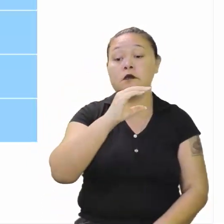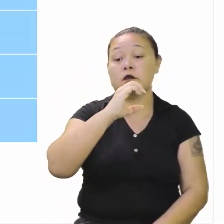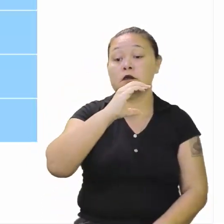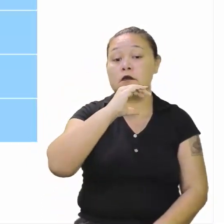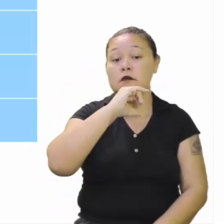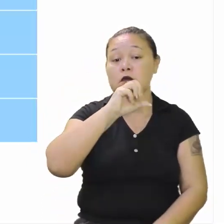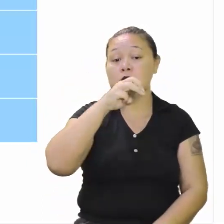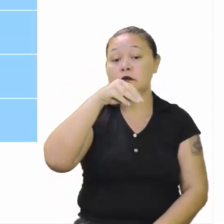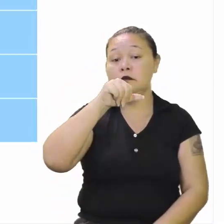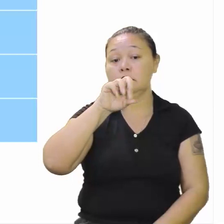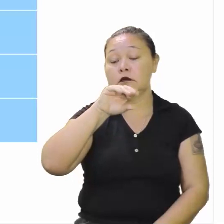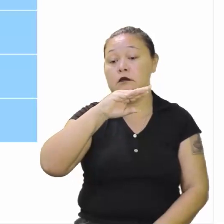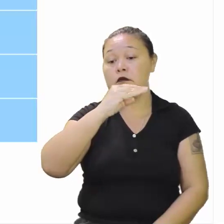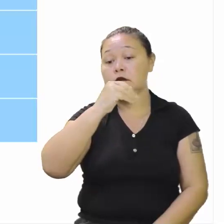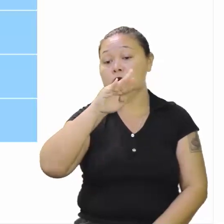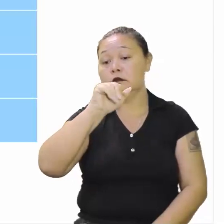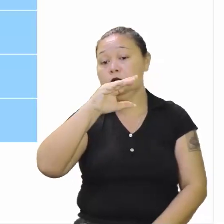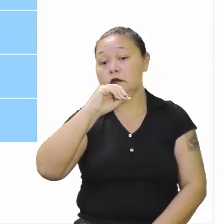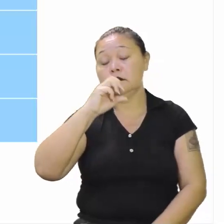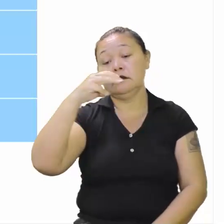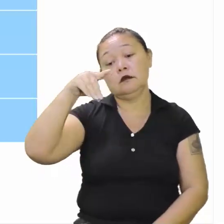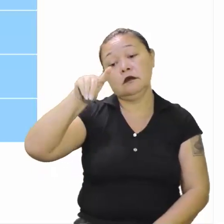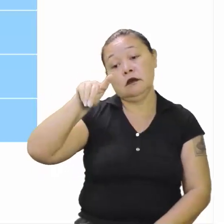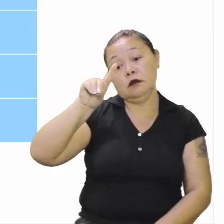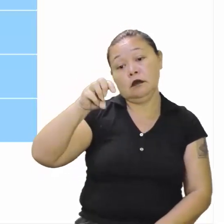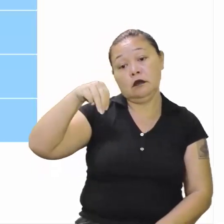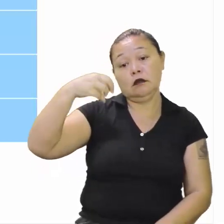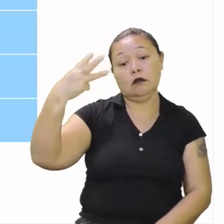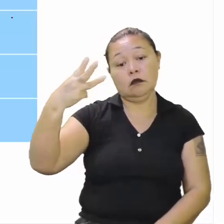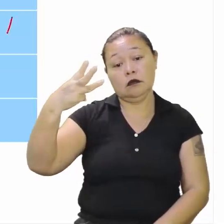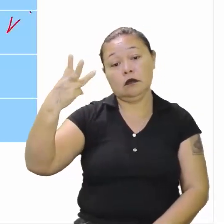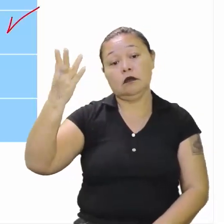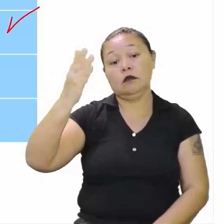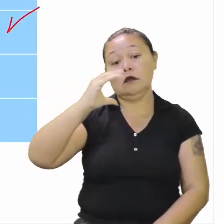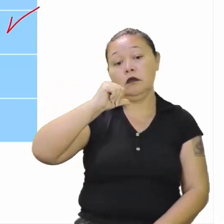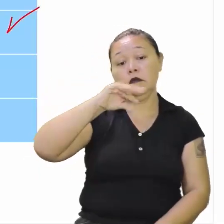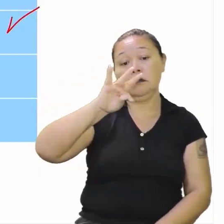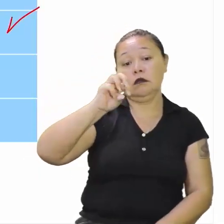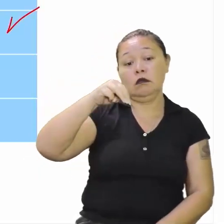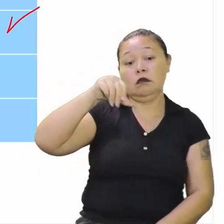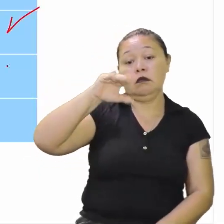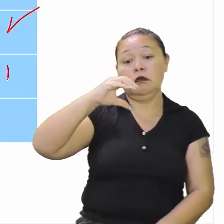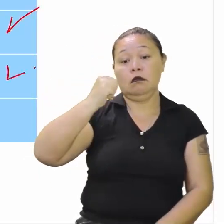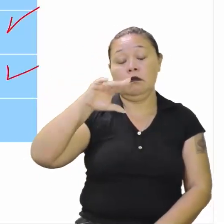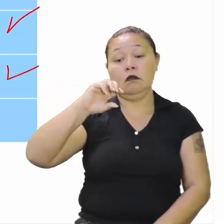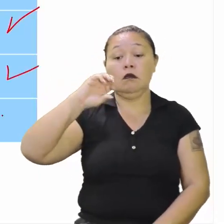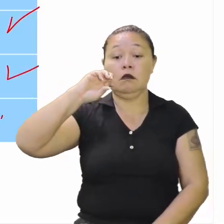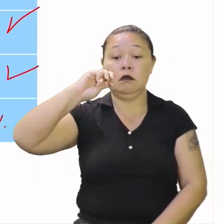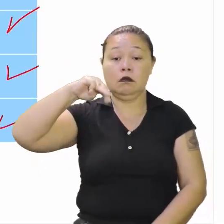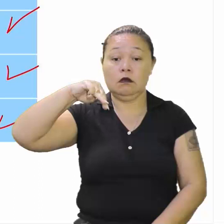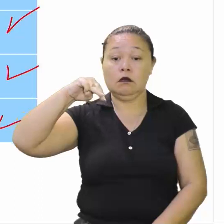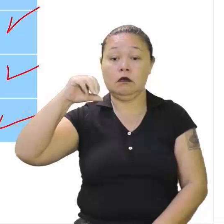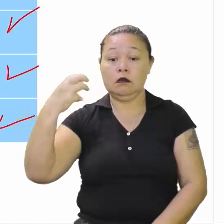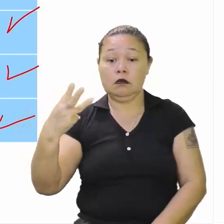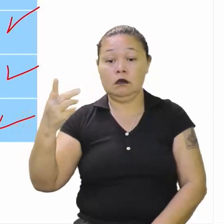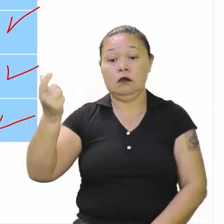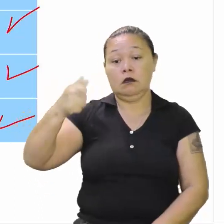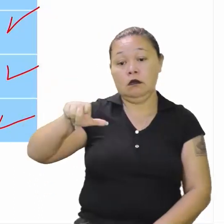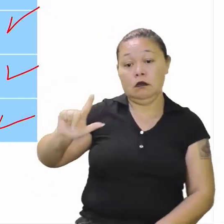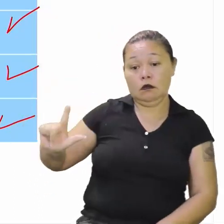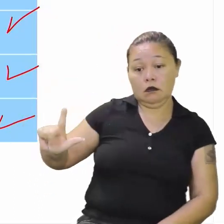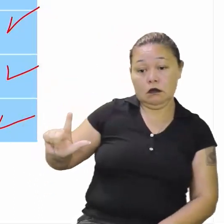cúbico, dm à terceira potência. Centímetro cúbico, litro e